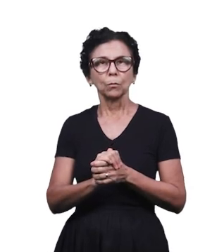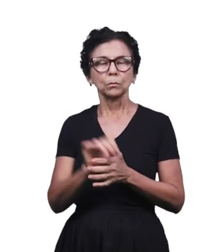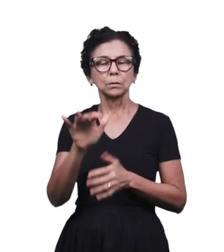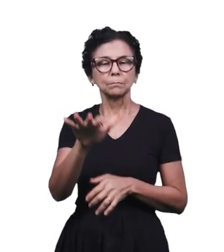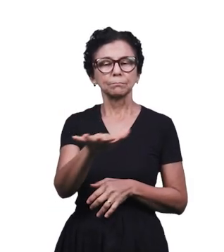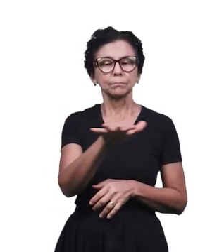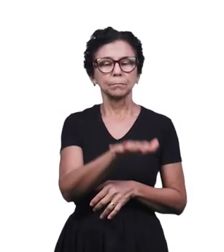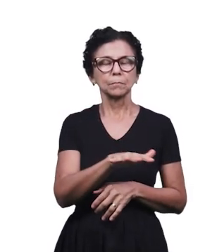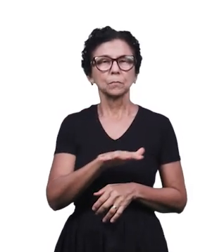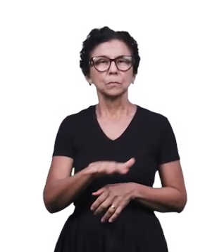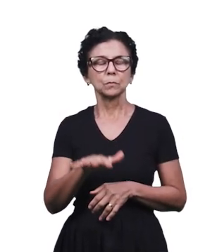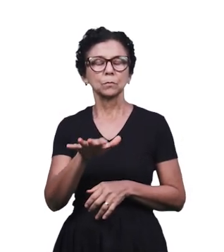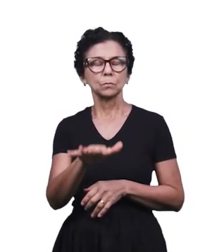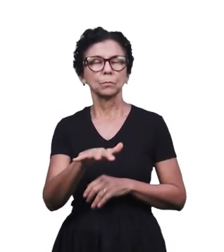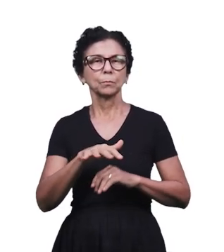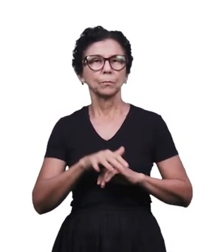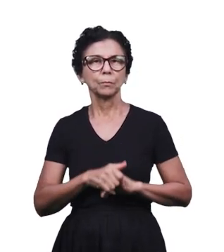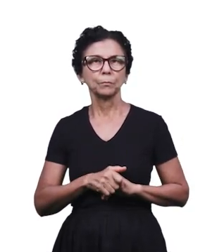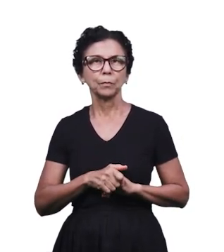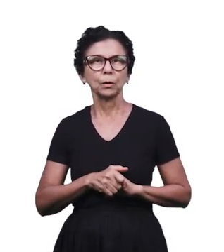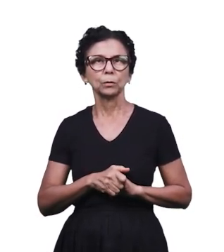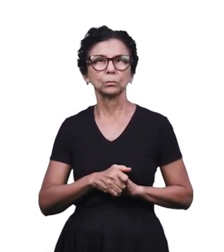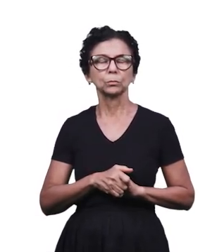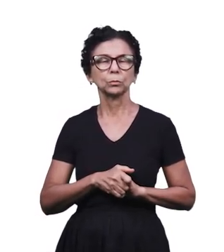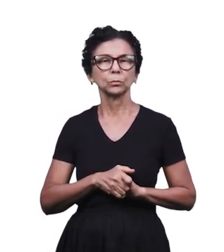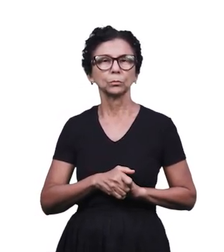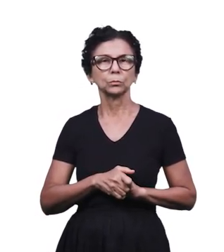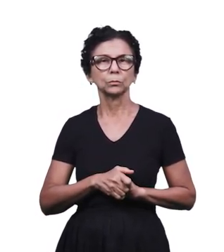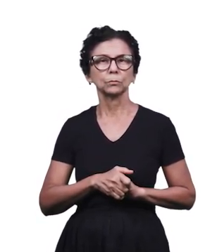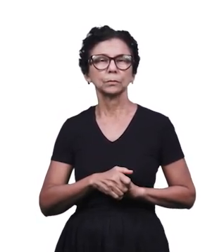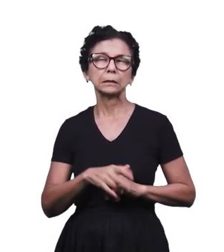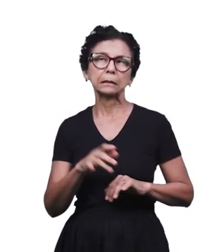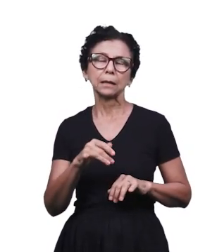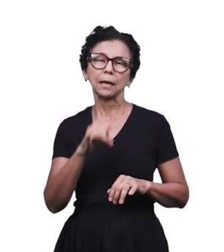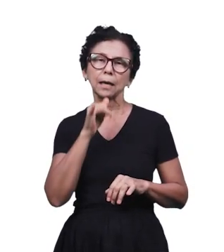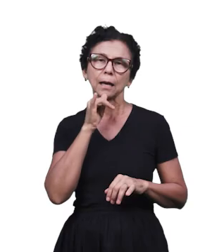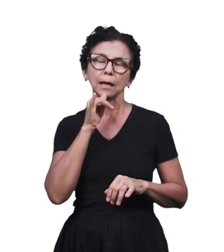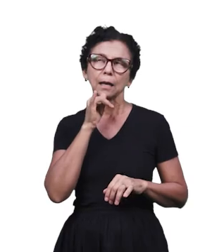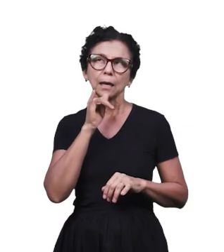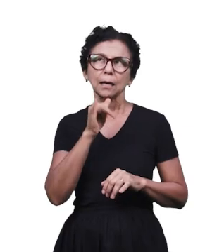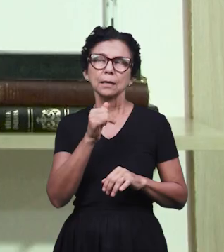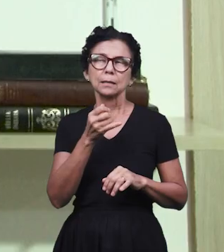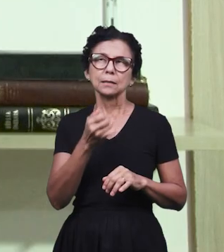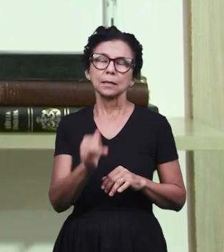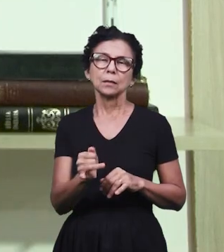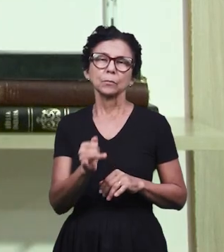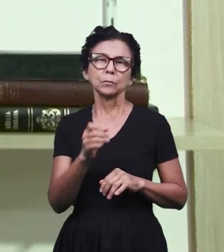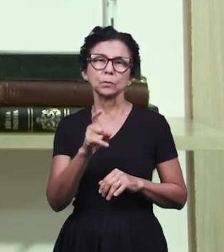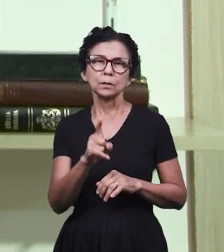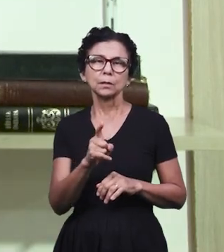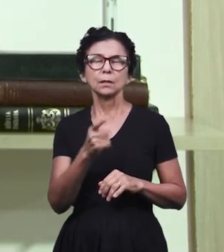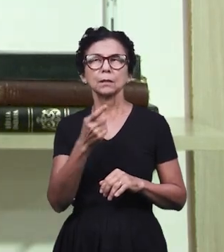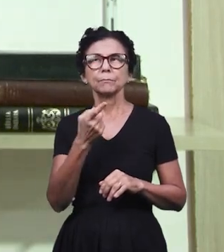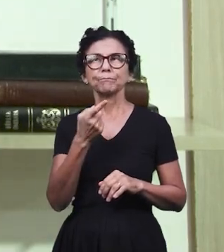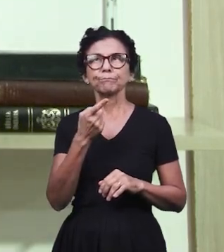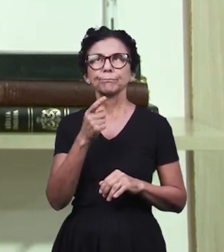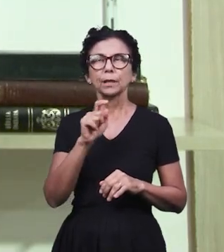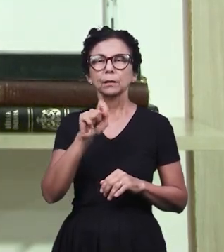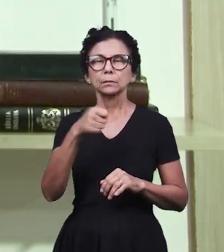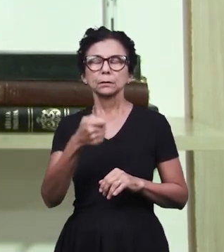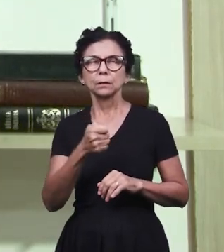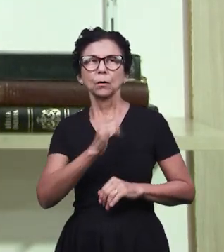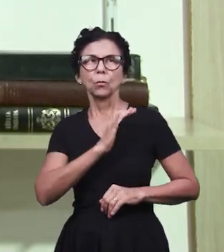no reforço do aprendizado e nós podemos trazer isso sim para a aula e estimular com que os pais em casa